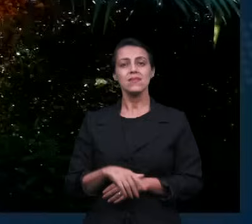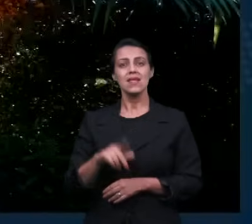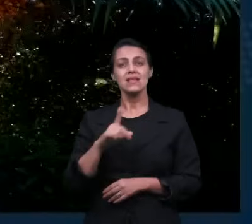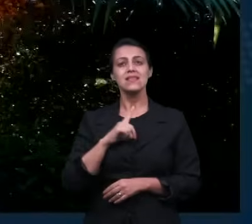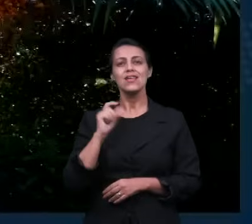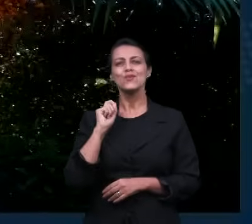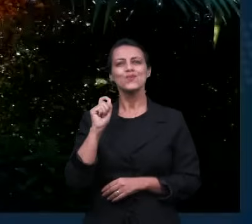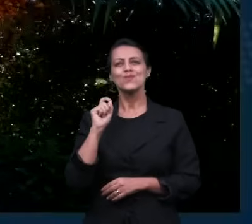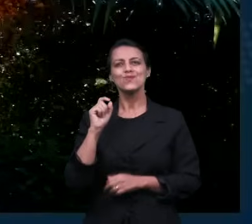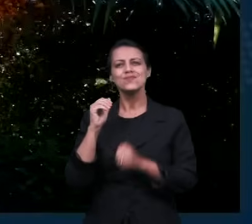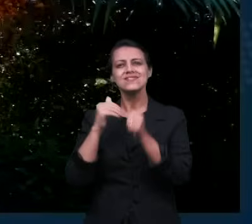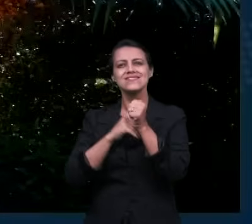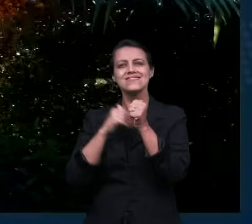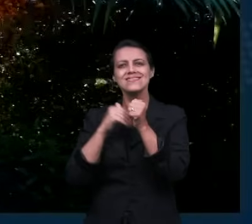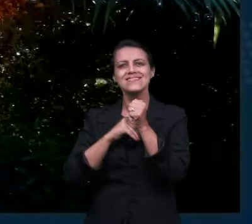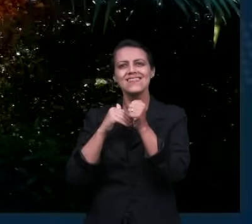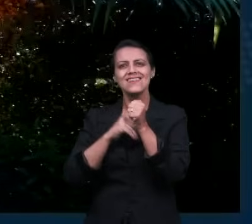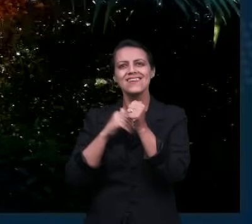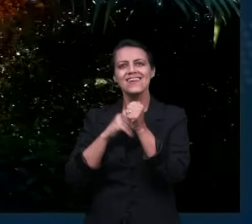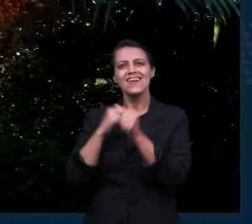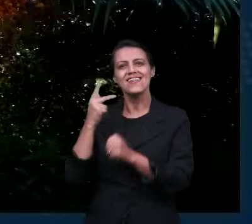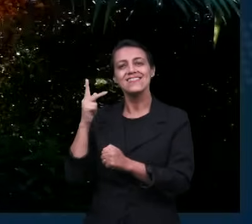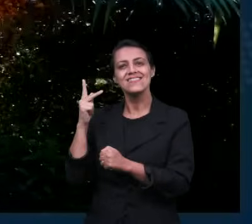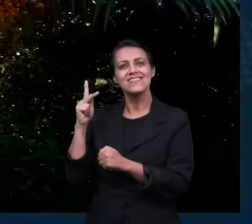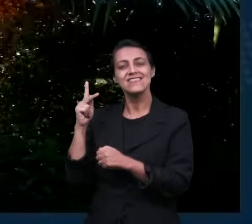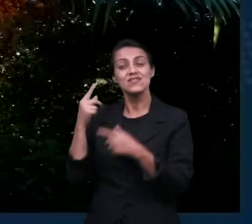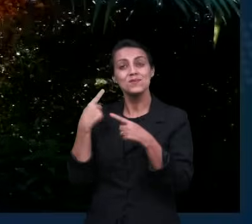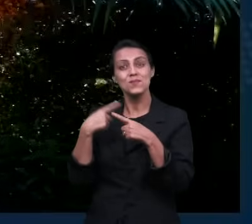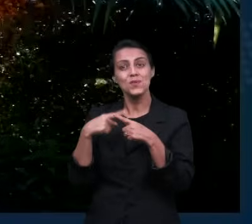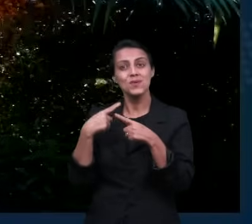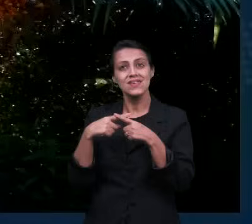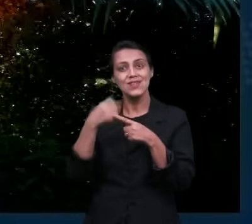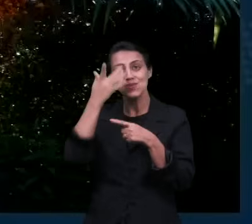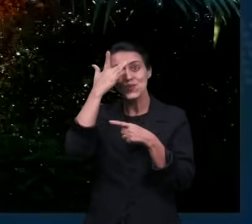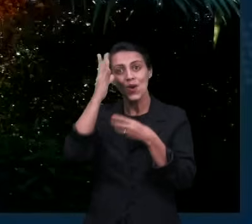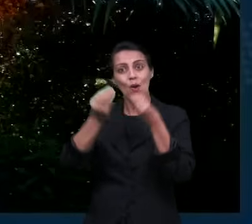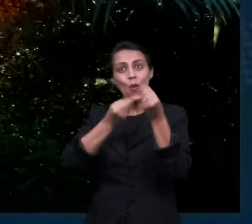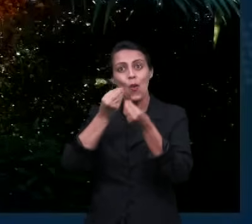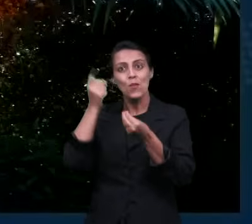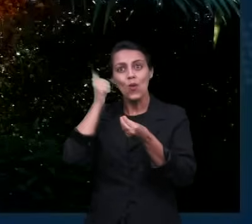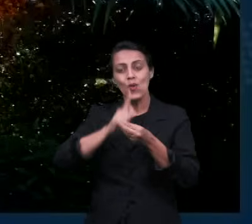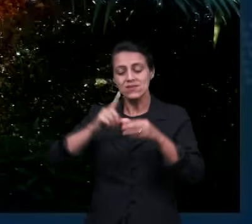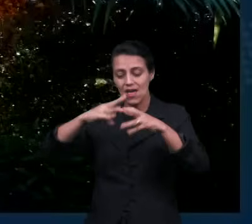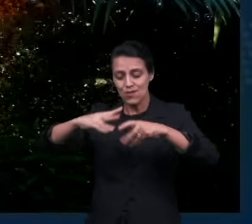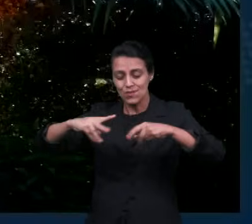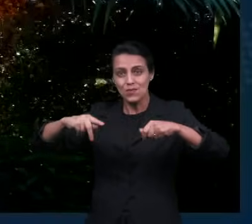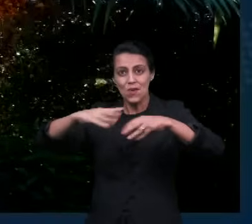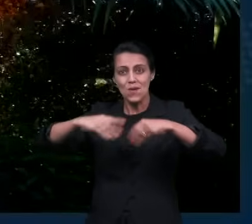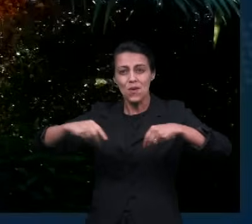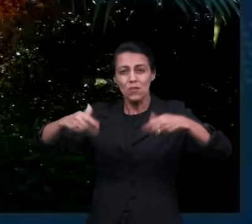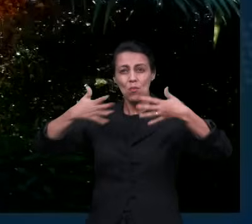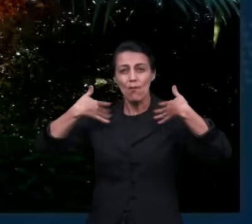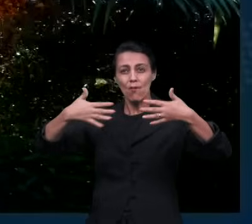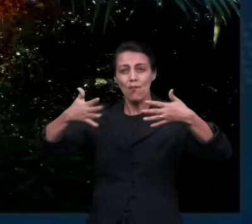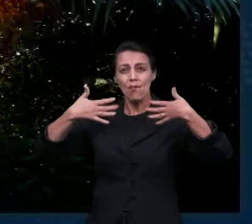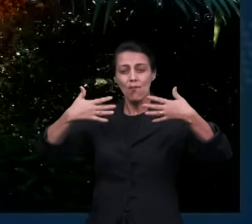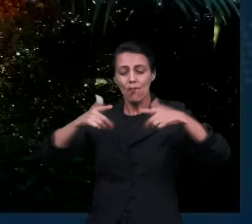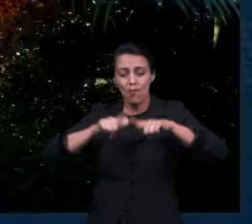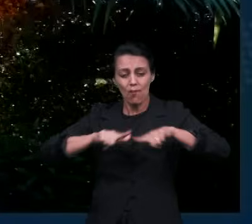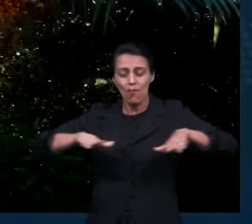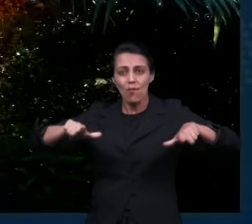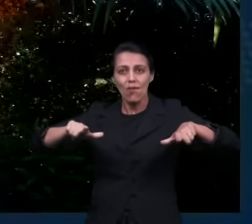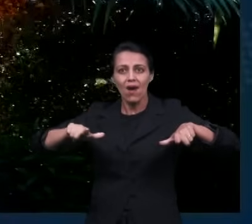segredo. Ninguém sabe por que a tamareira resiste no deserto. Porque não tem água.